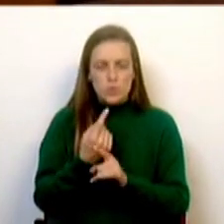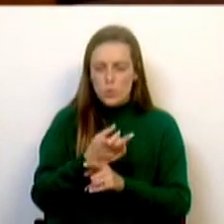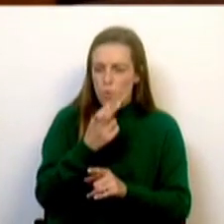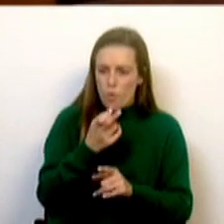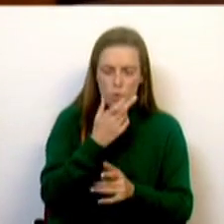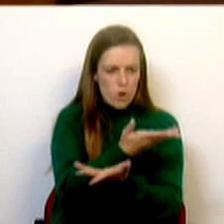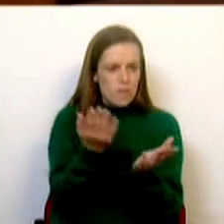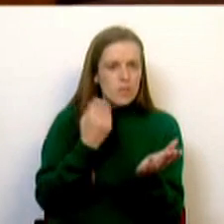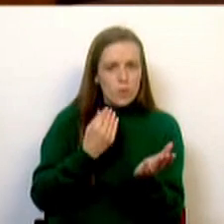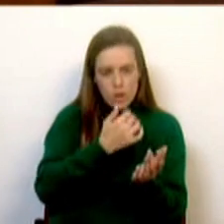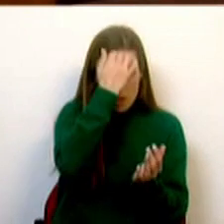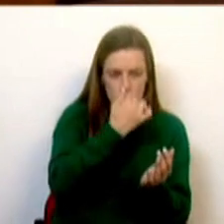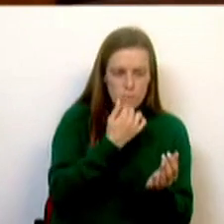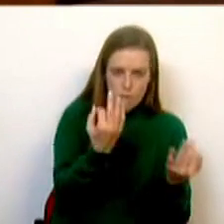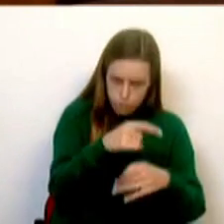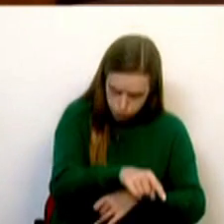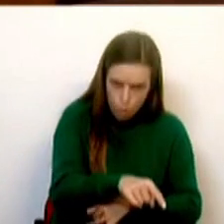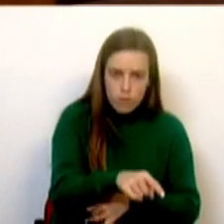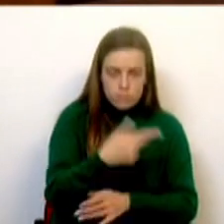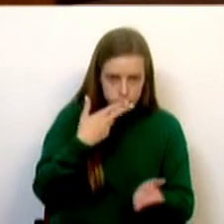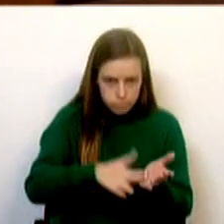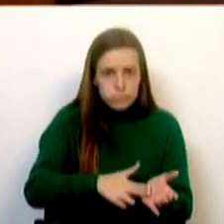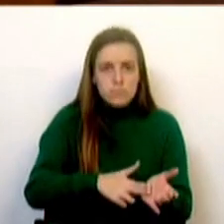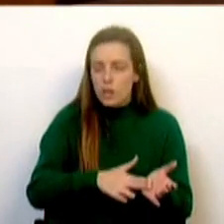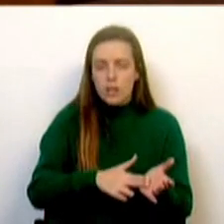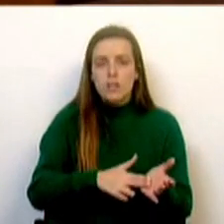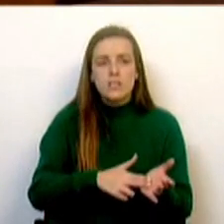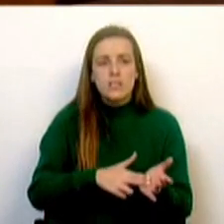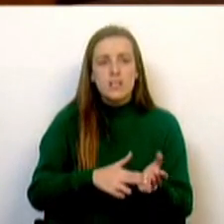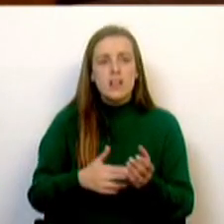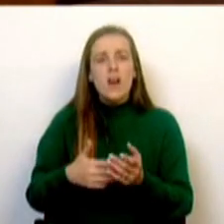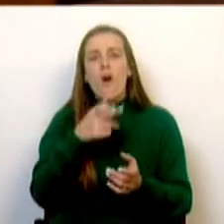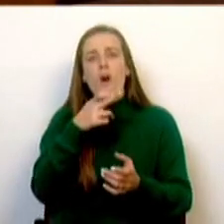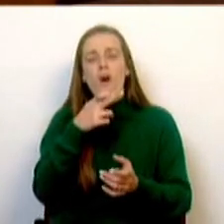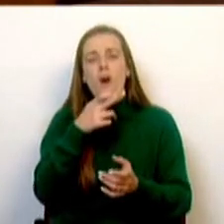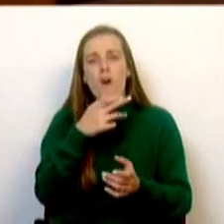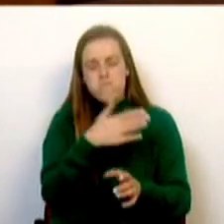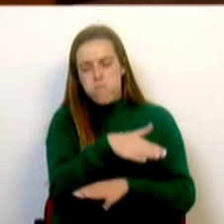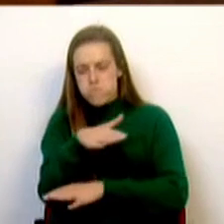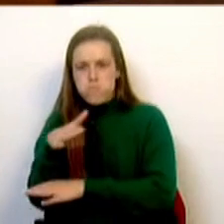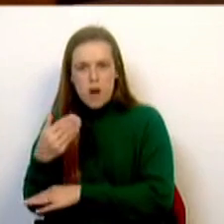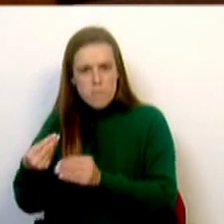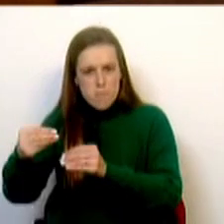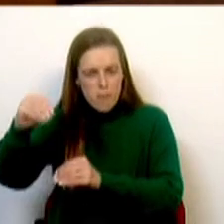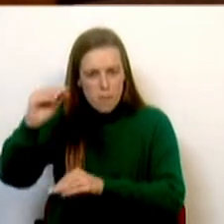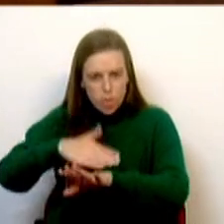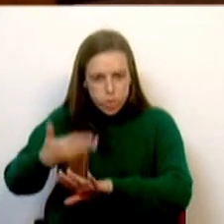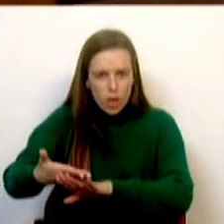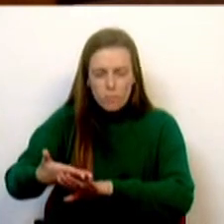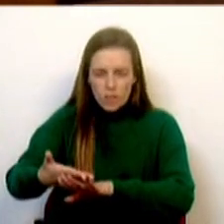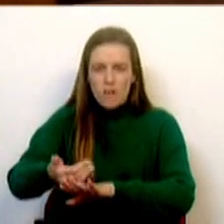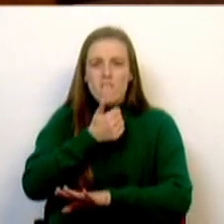atrocidades cometidas pelo Hamas, e foram, não se resolvem com mais atrocidades. A violência